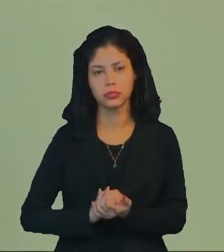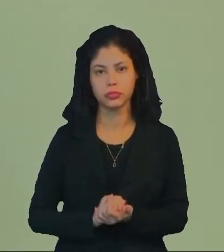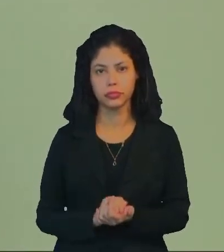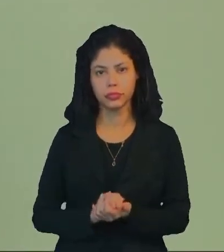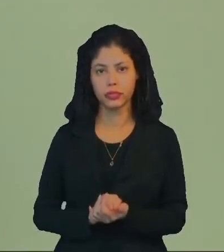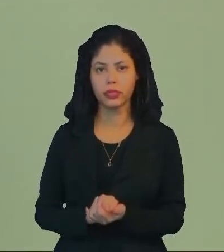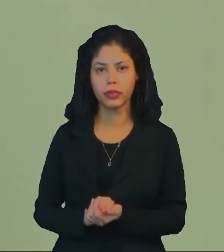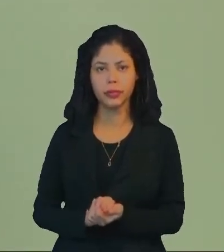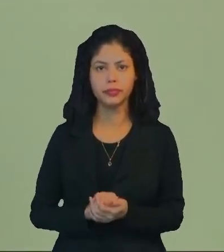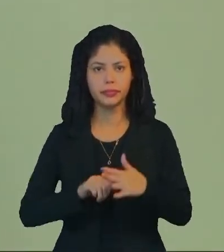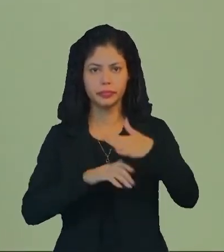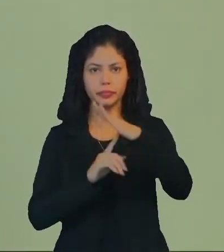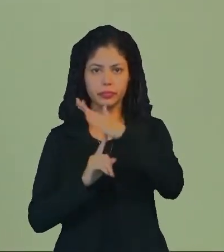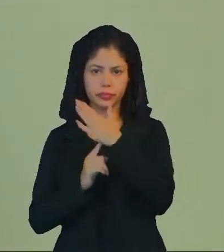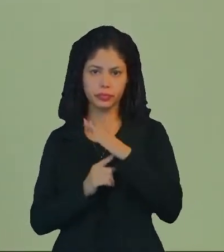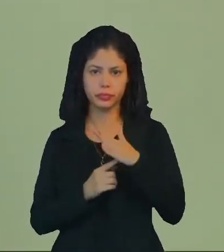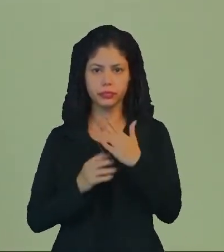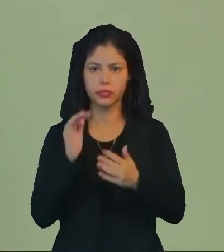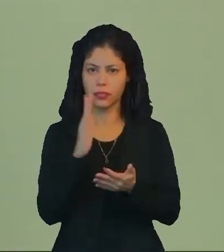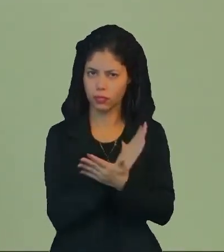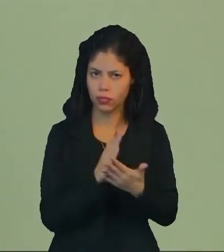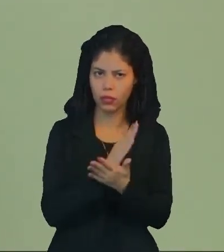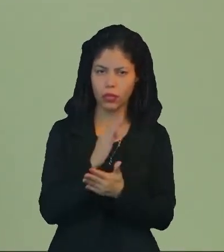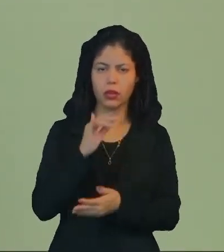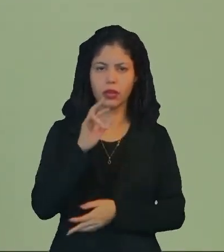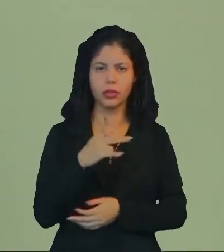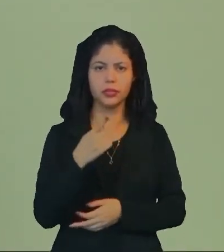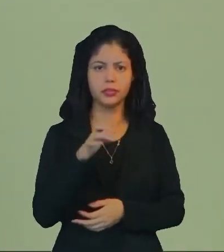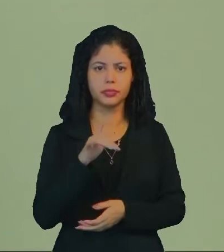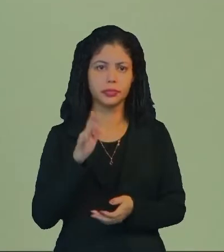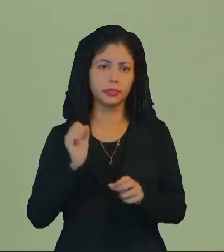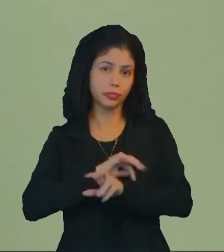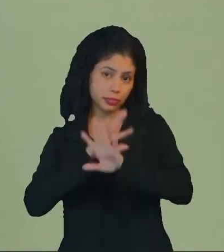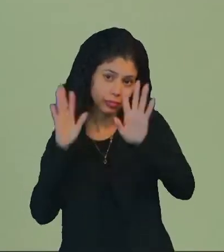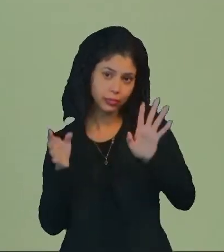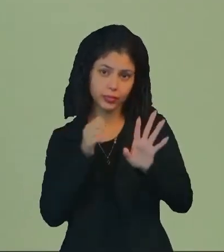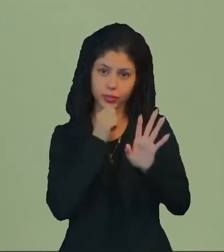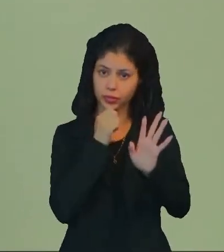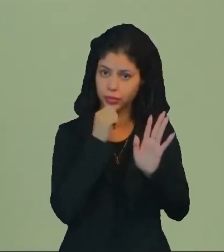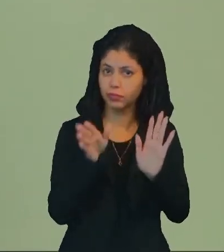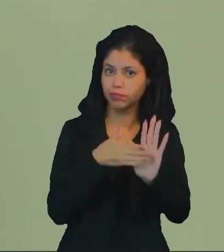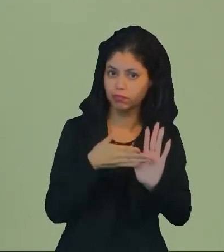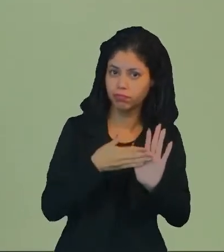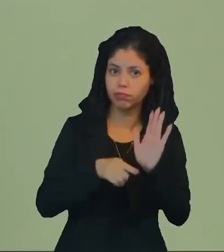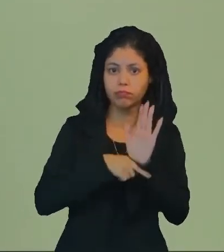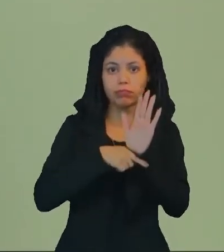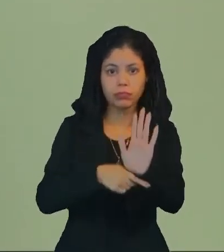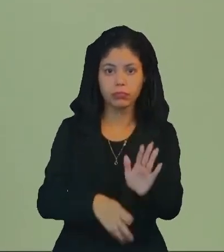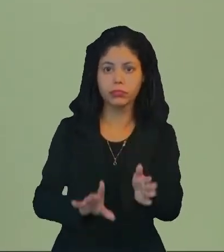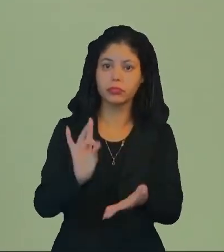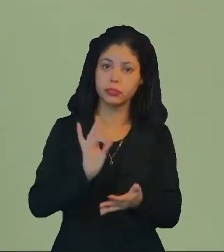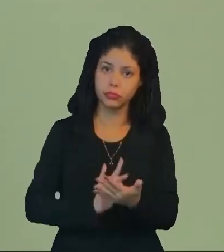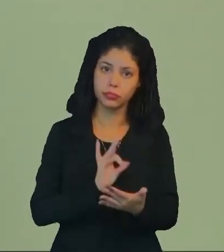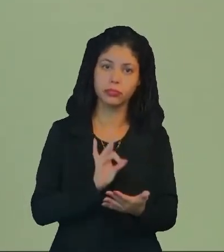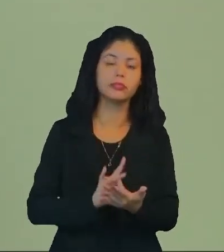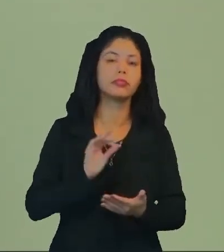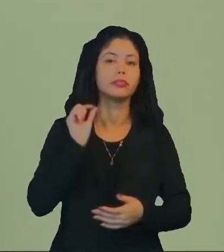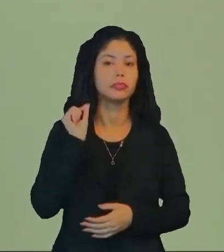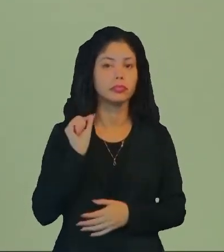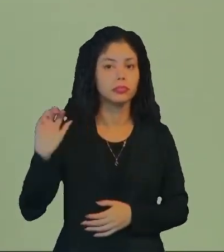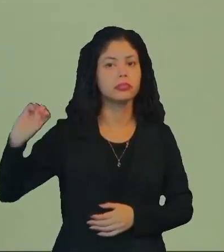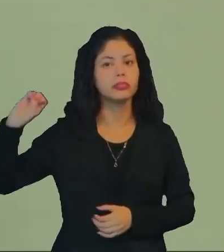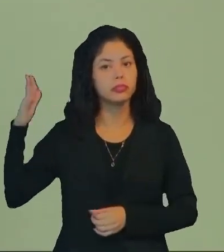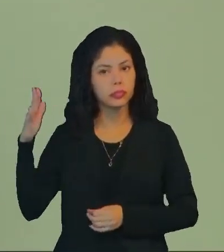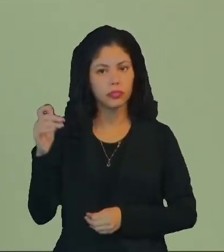algumas espaçonaves, né, habitando a nossa região nos céus. É claro, mas isso ainda justifica o fato de que